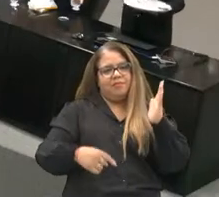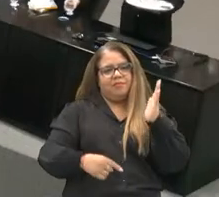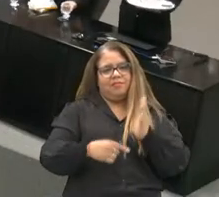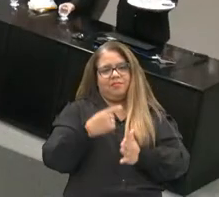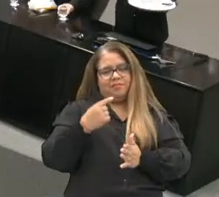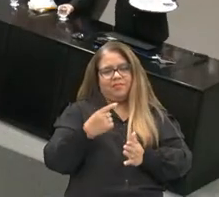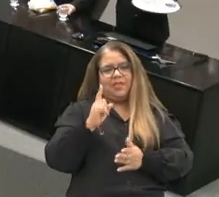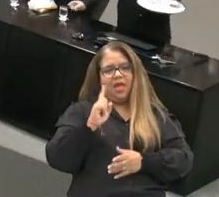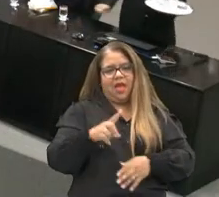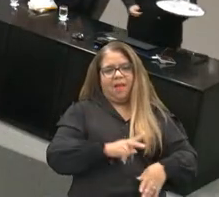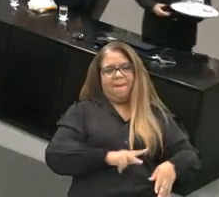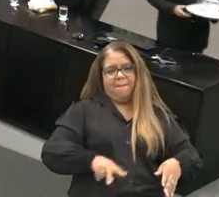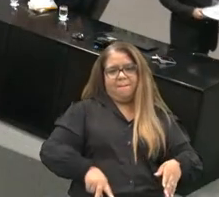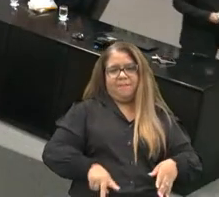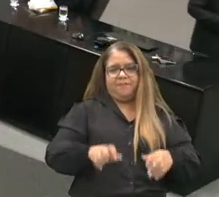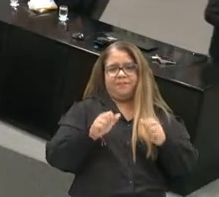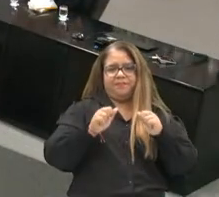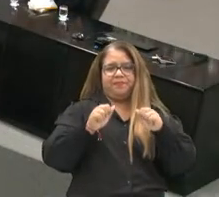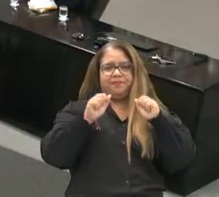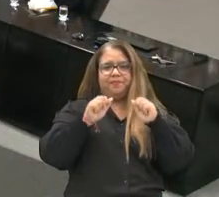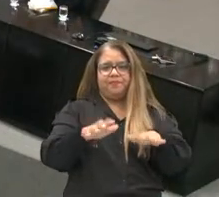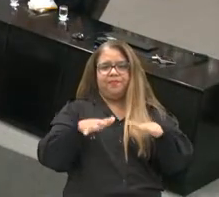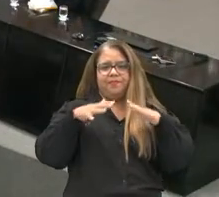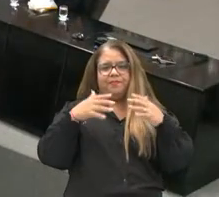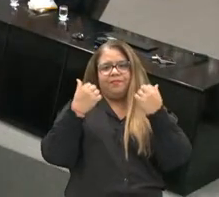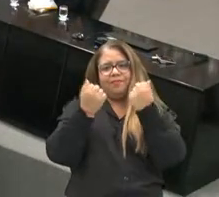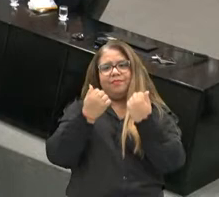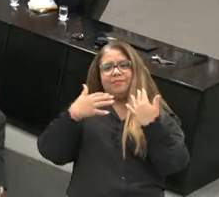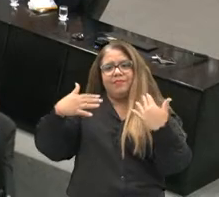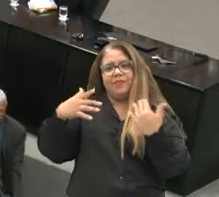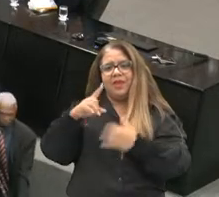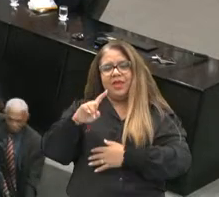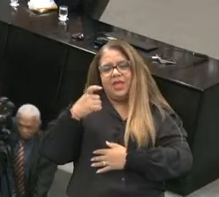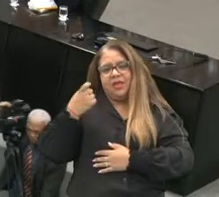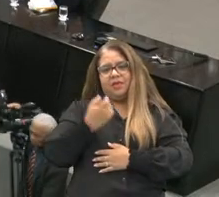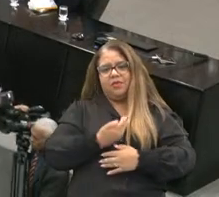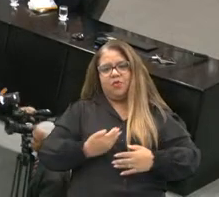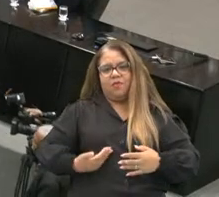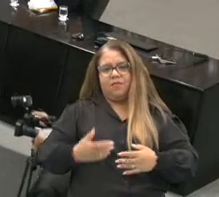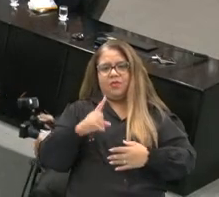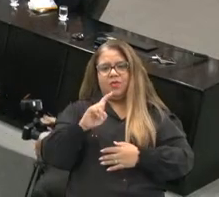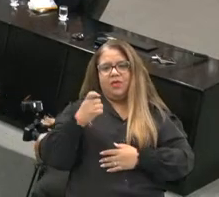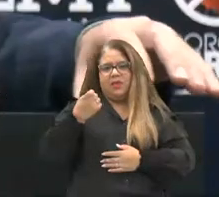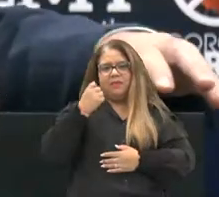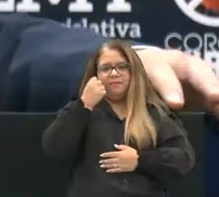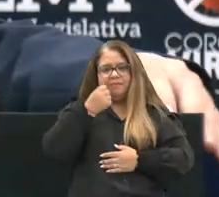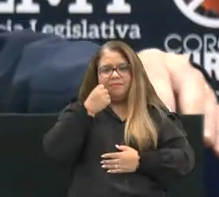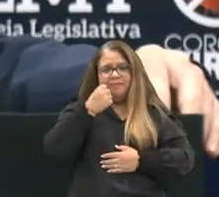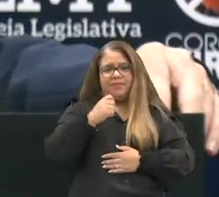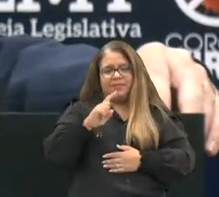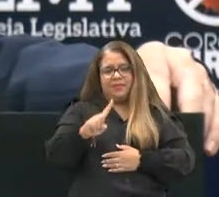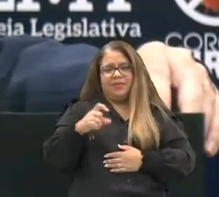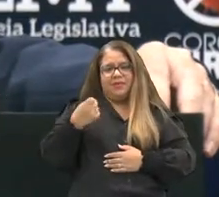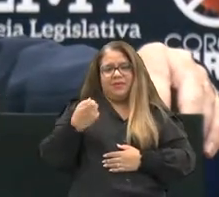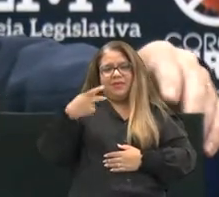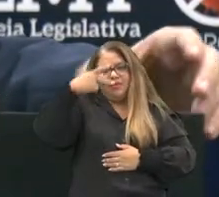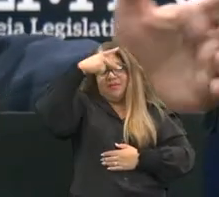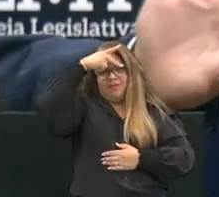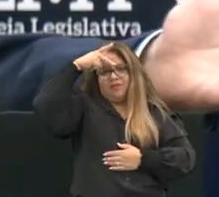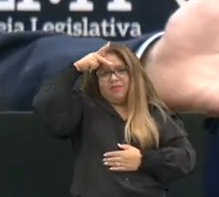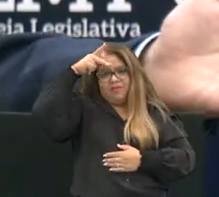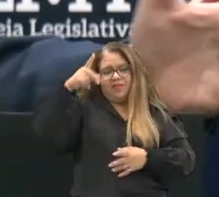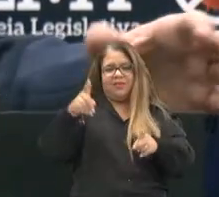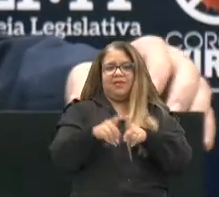o presidente dessa sessão, nosso ex-governador, ex-senador, ex-prefeito,